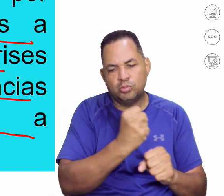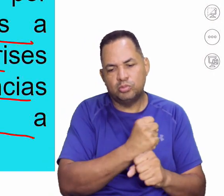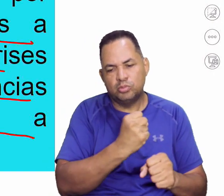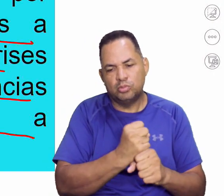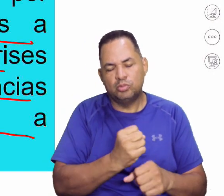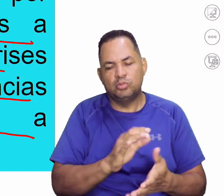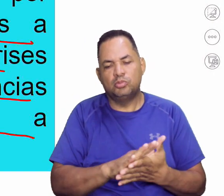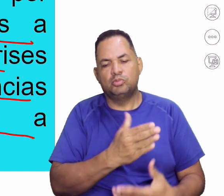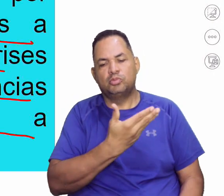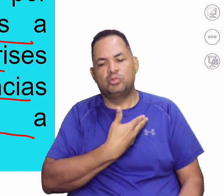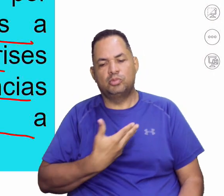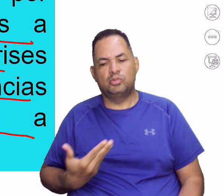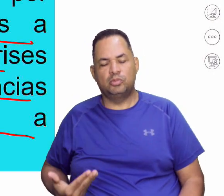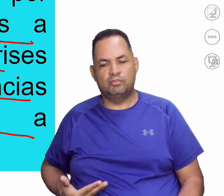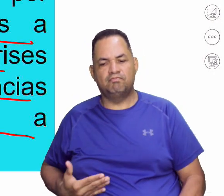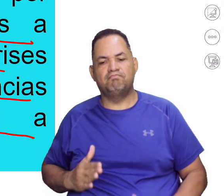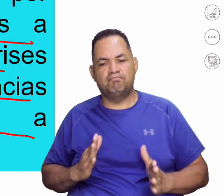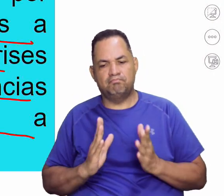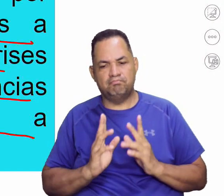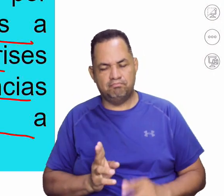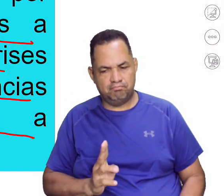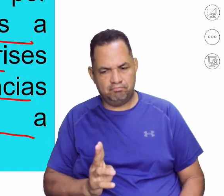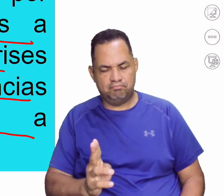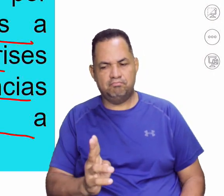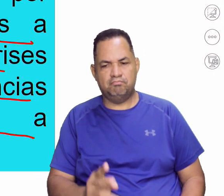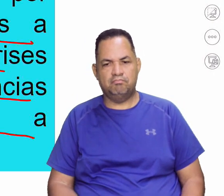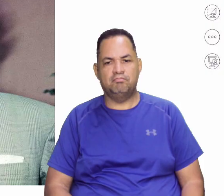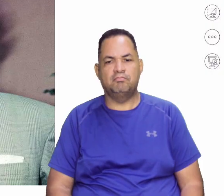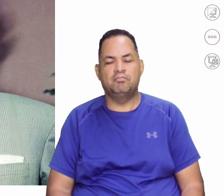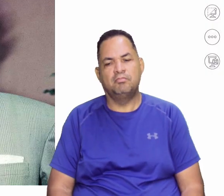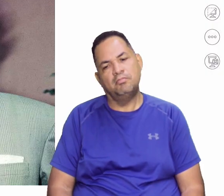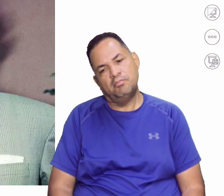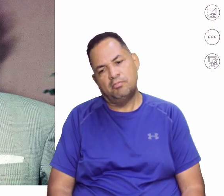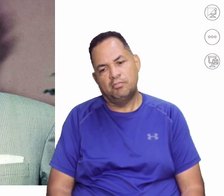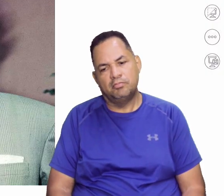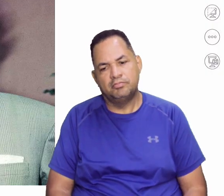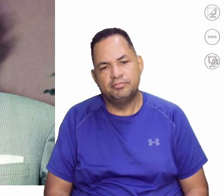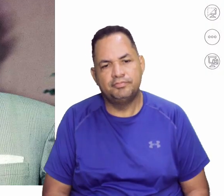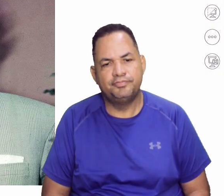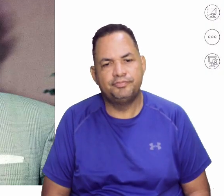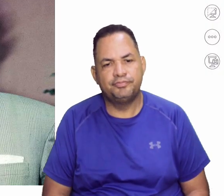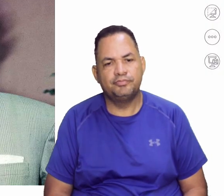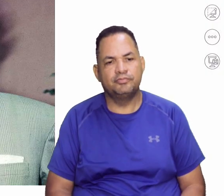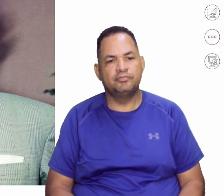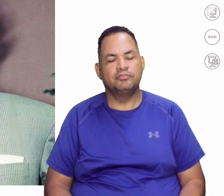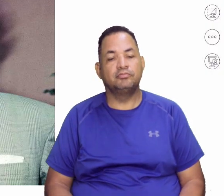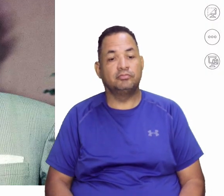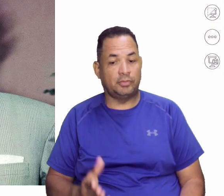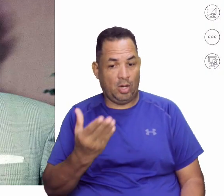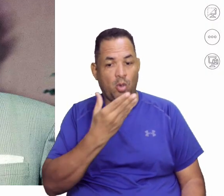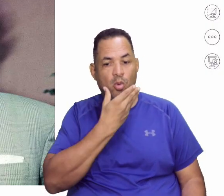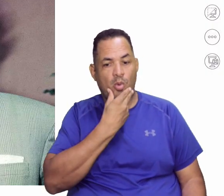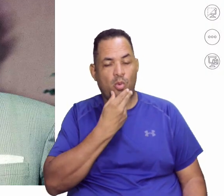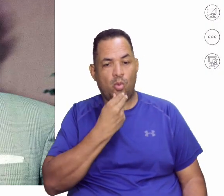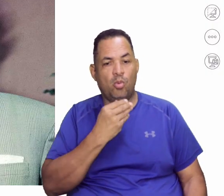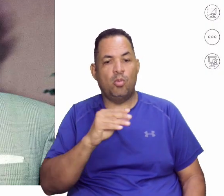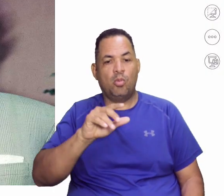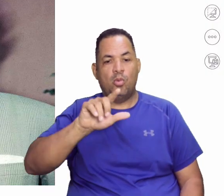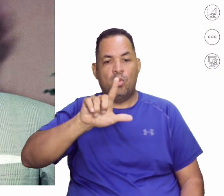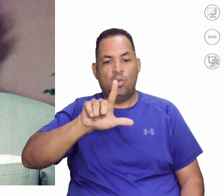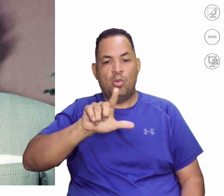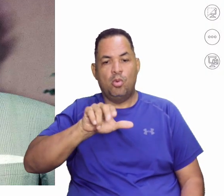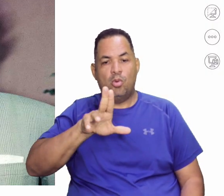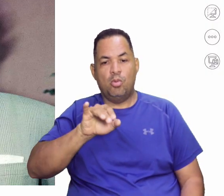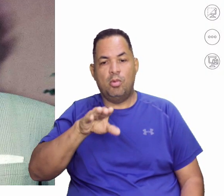reconstrução de um Estado estável. E aqui nós temos o Lumumba, que é o